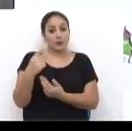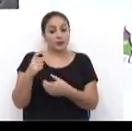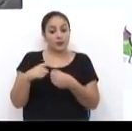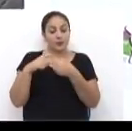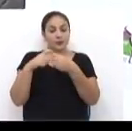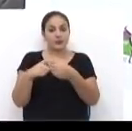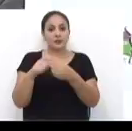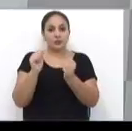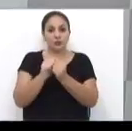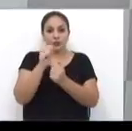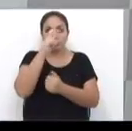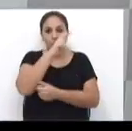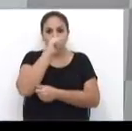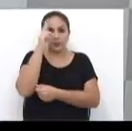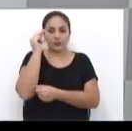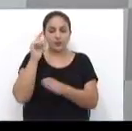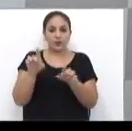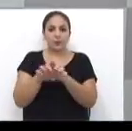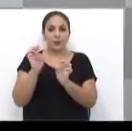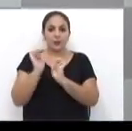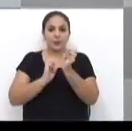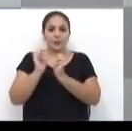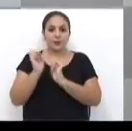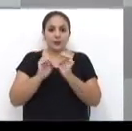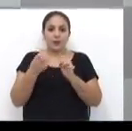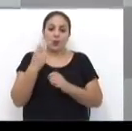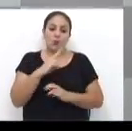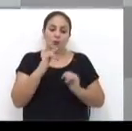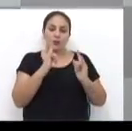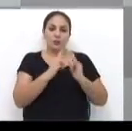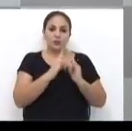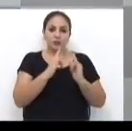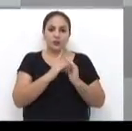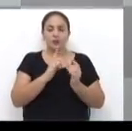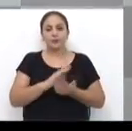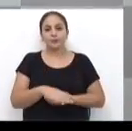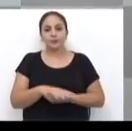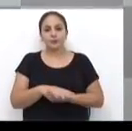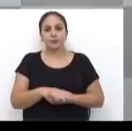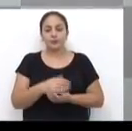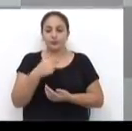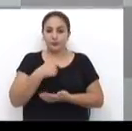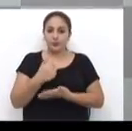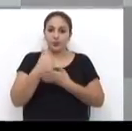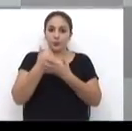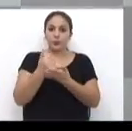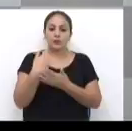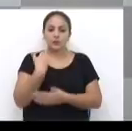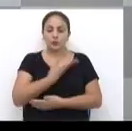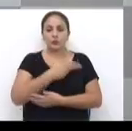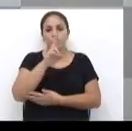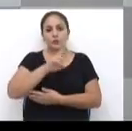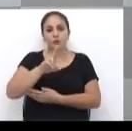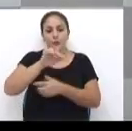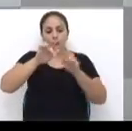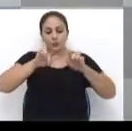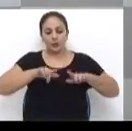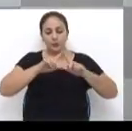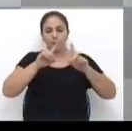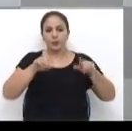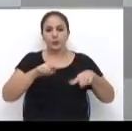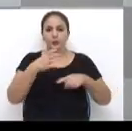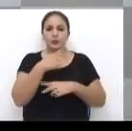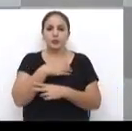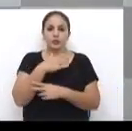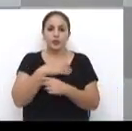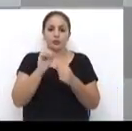ou entidades. Eu sou a favor de que nós utilizemos todos os bens públicos de forma a fazer uma parceria público-privada,